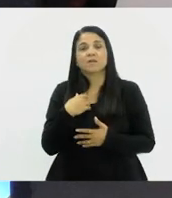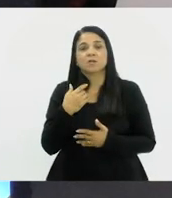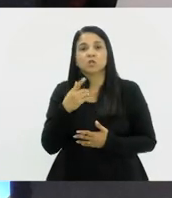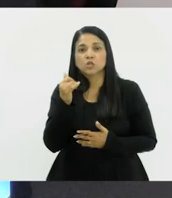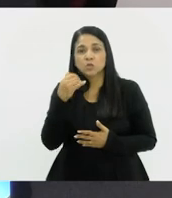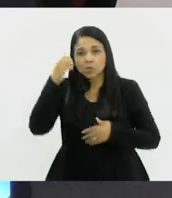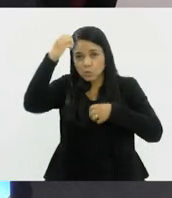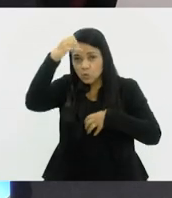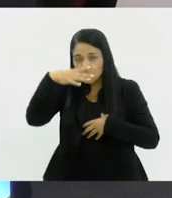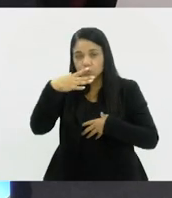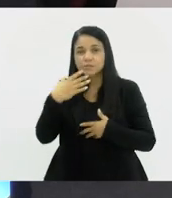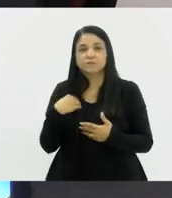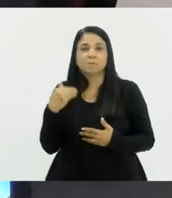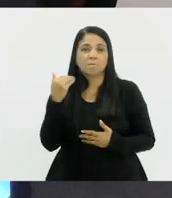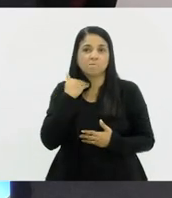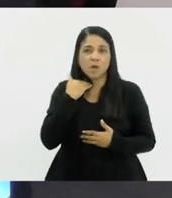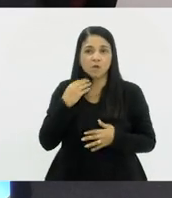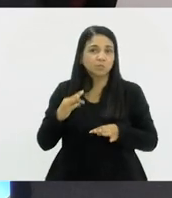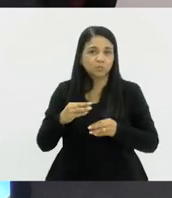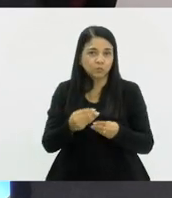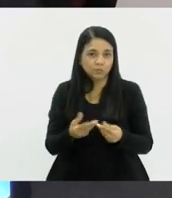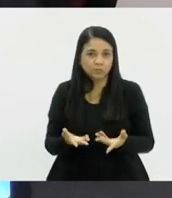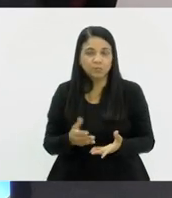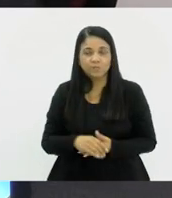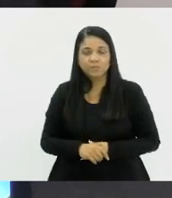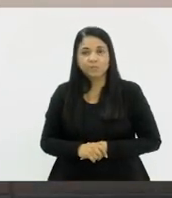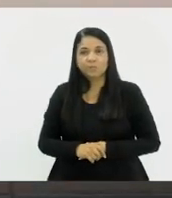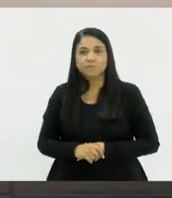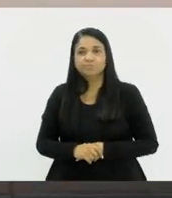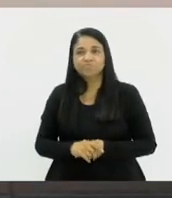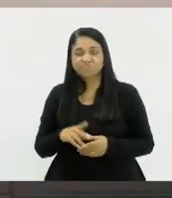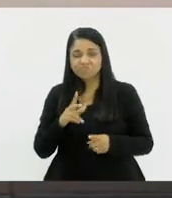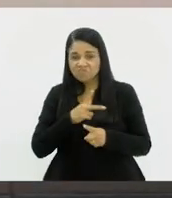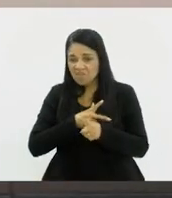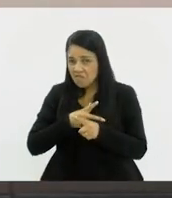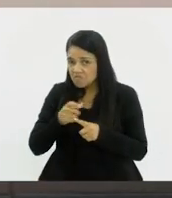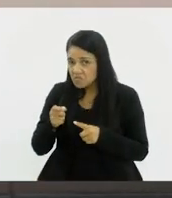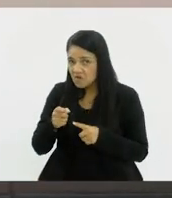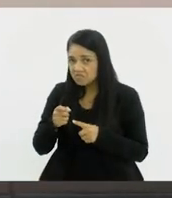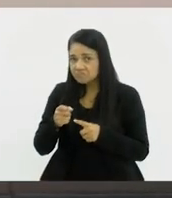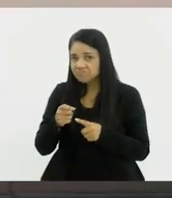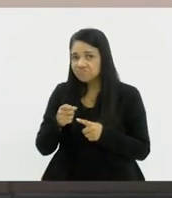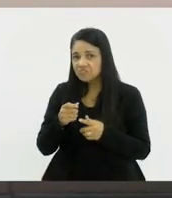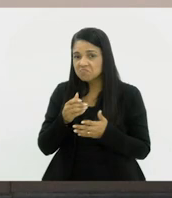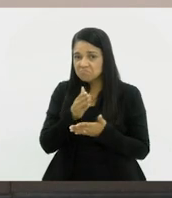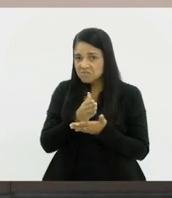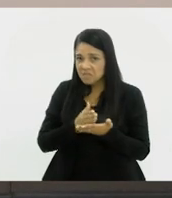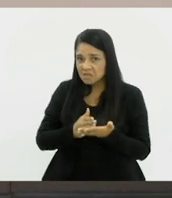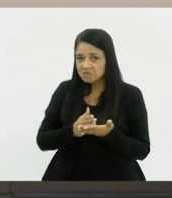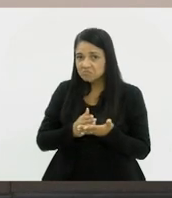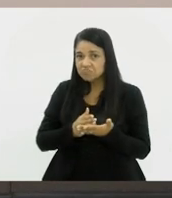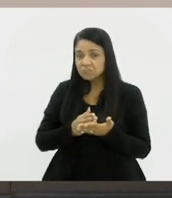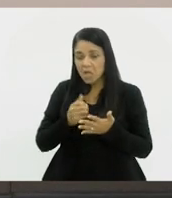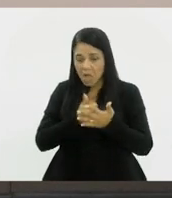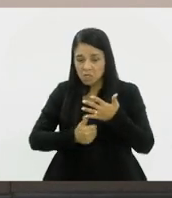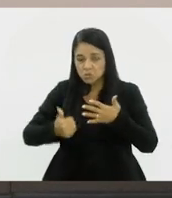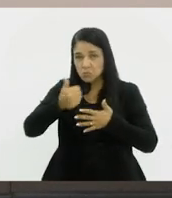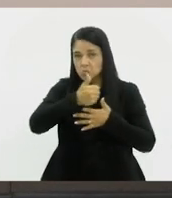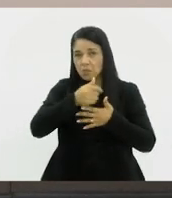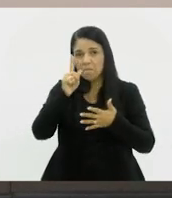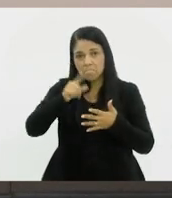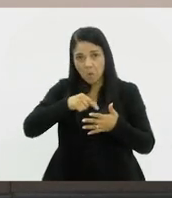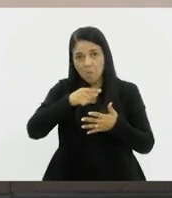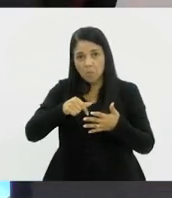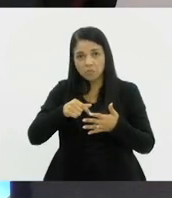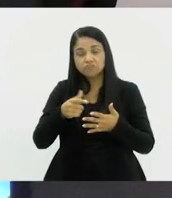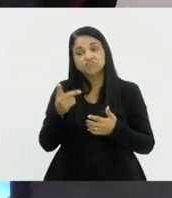Então a gente tem que olhar isso aí também pelo que você tá dizendo Então essa foi apenas parcial a gente derrubou a súmula não sempre ass tu